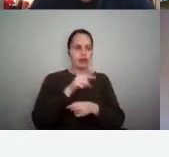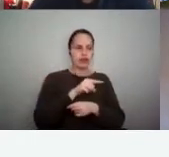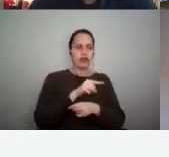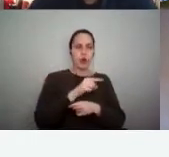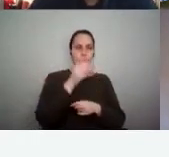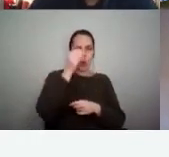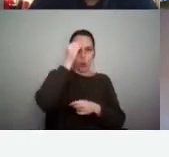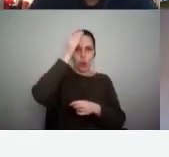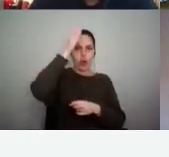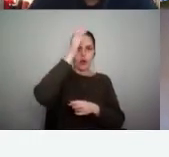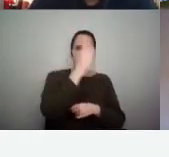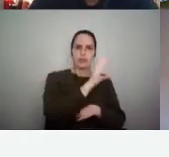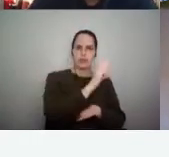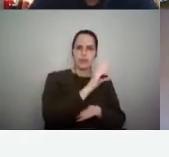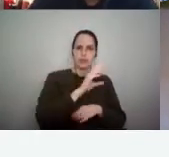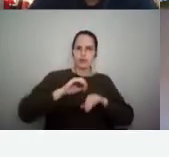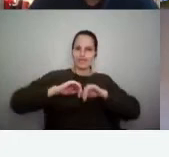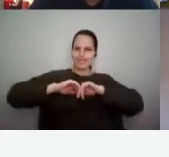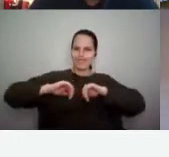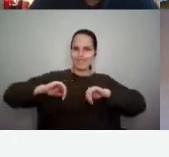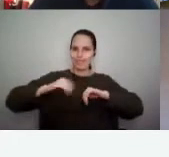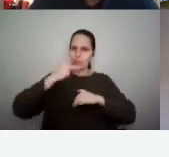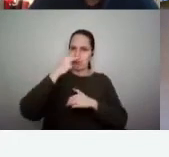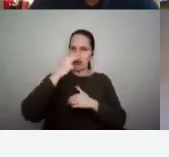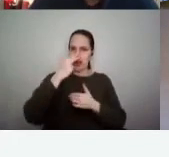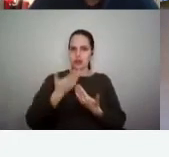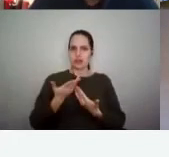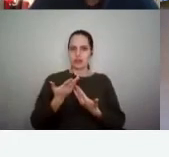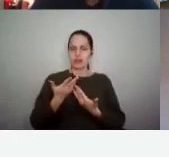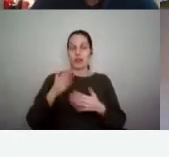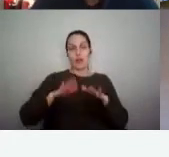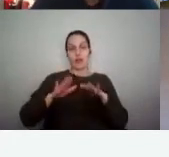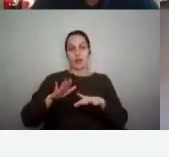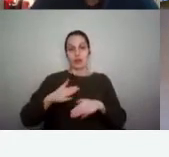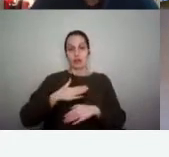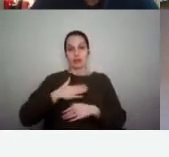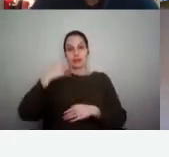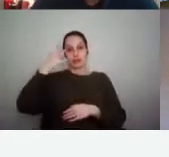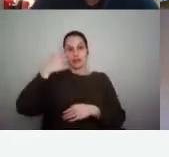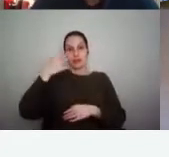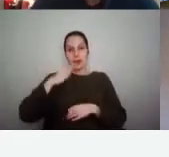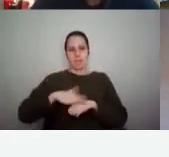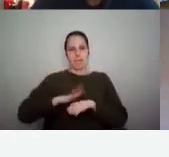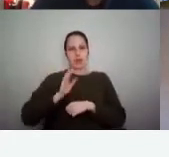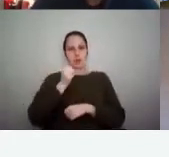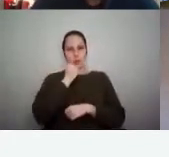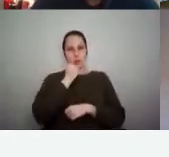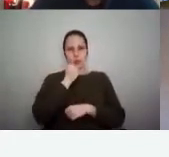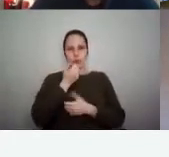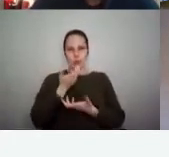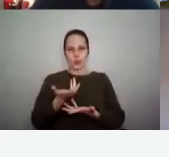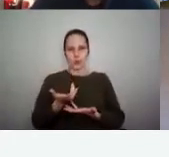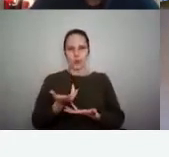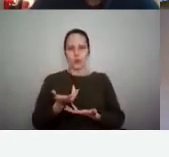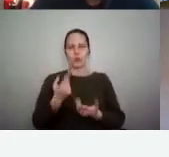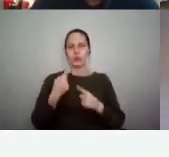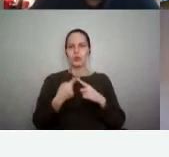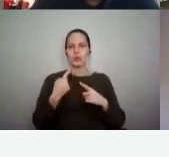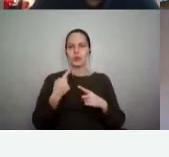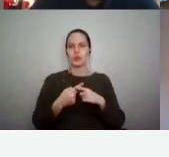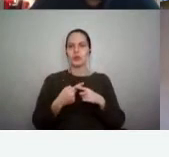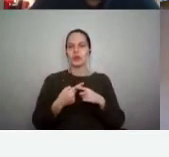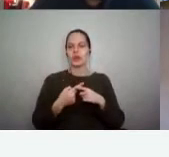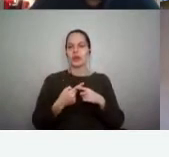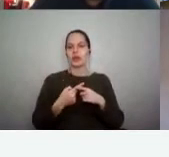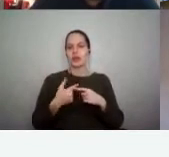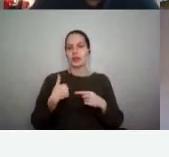Então, minha fala talvez seja mais árida, com certeza, né? Até porque eu também estou trabalhando mais